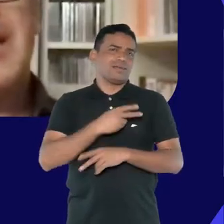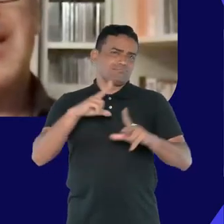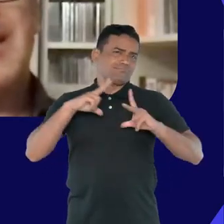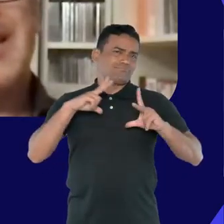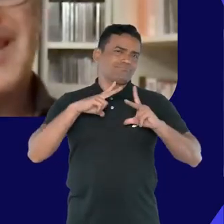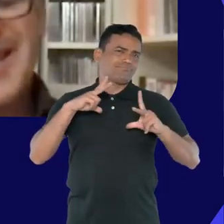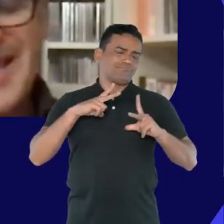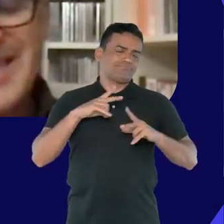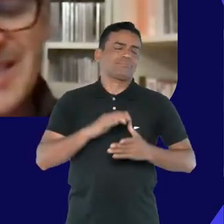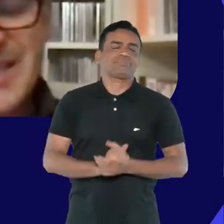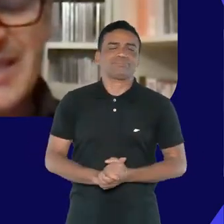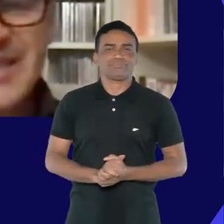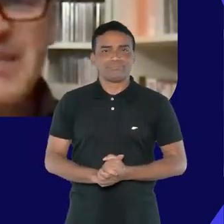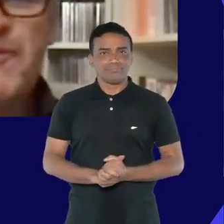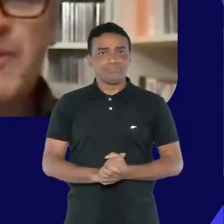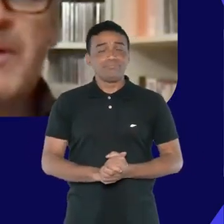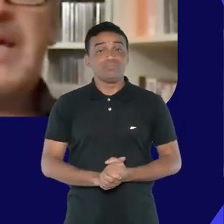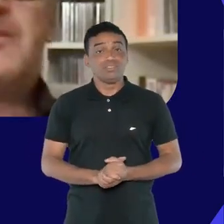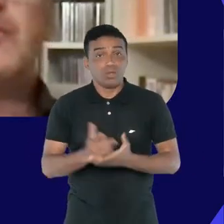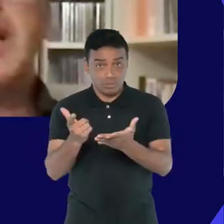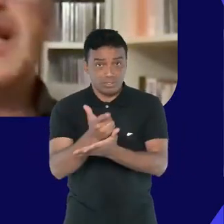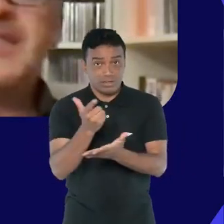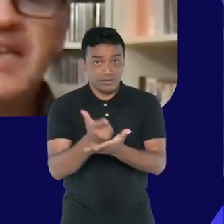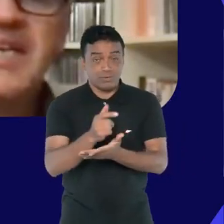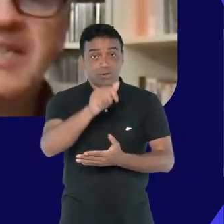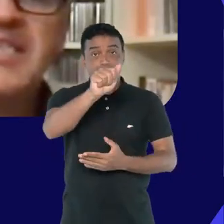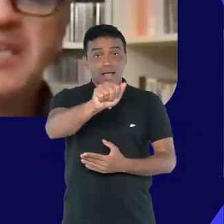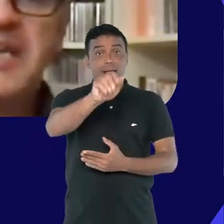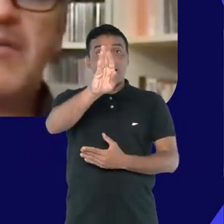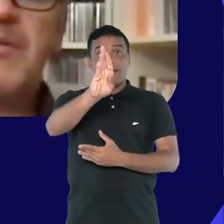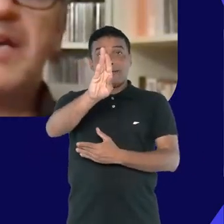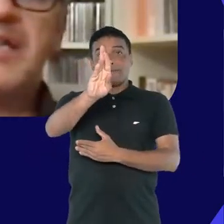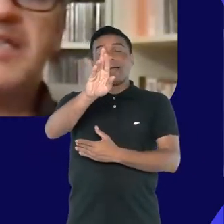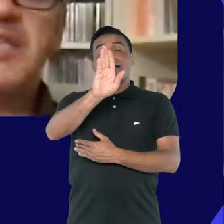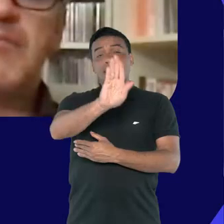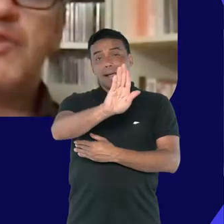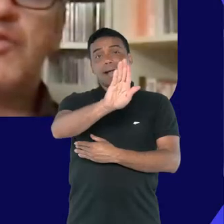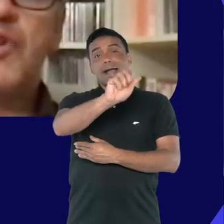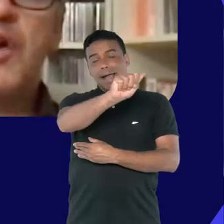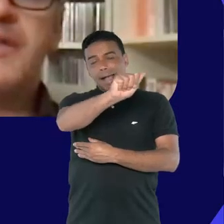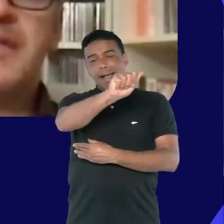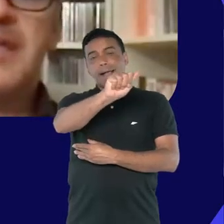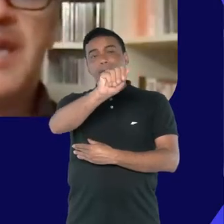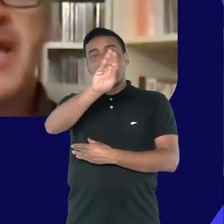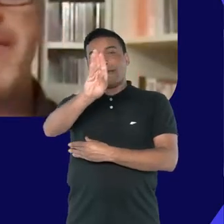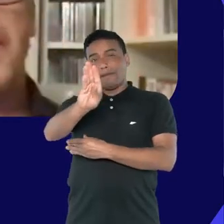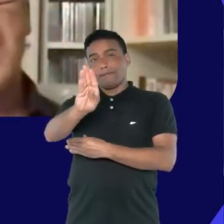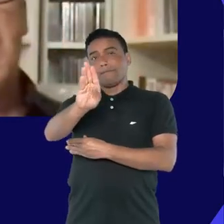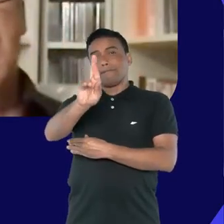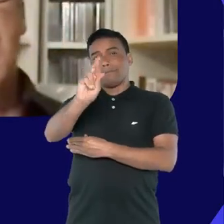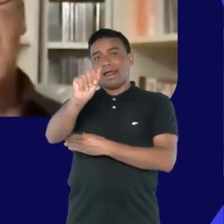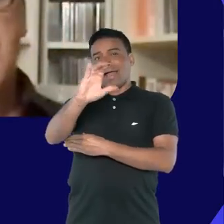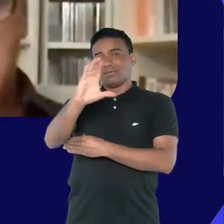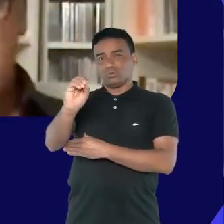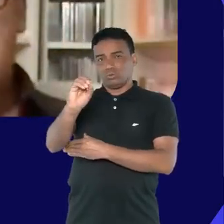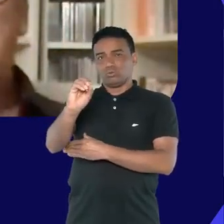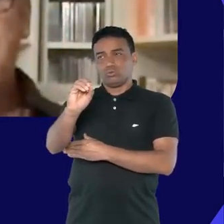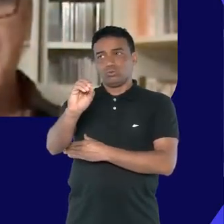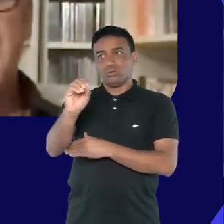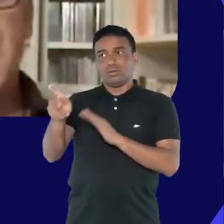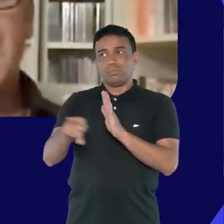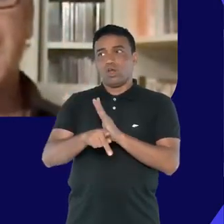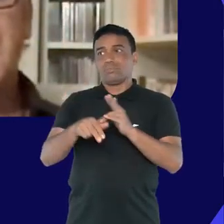dizia, este livro, Abraço, tem essa característica, que é uma característica muito curiosa, que é, na